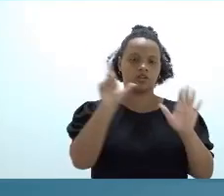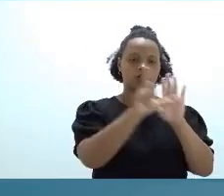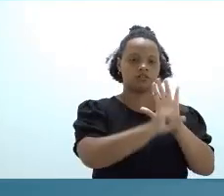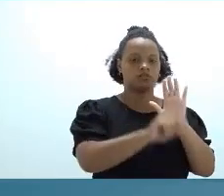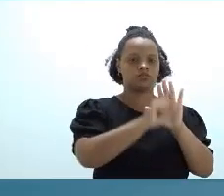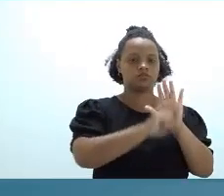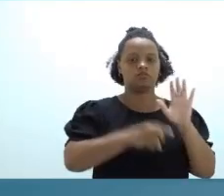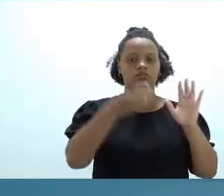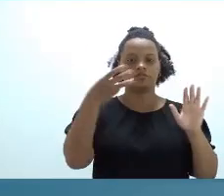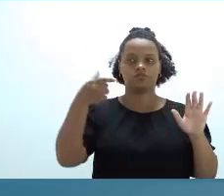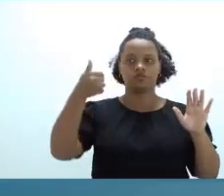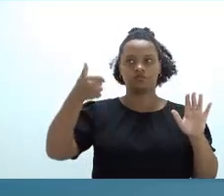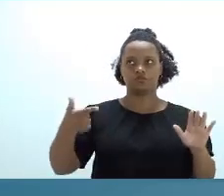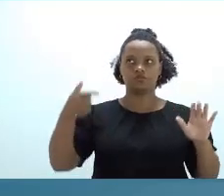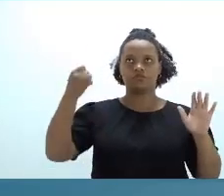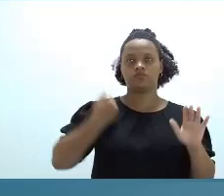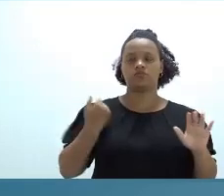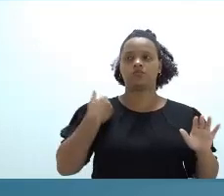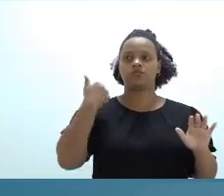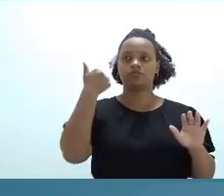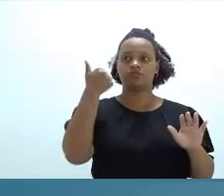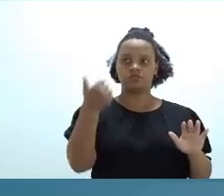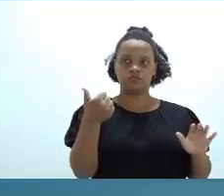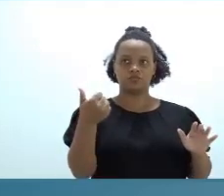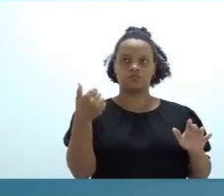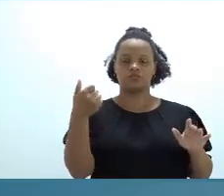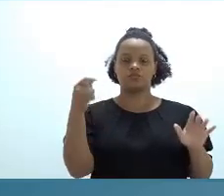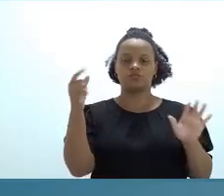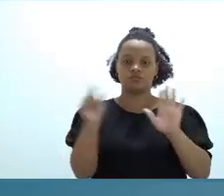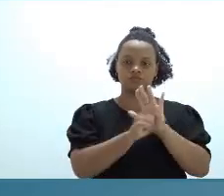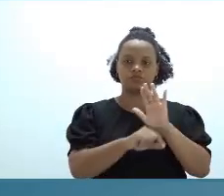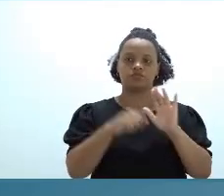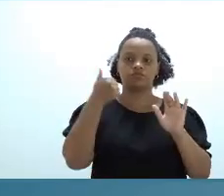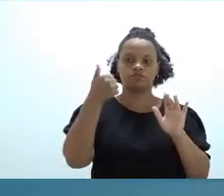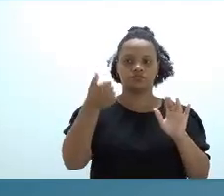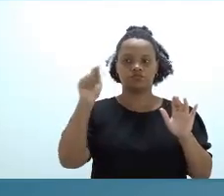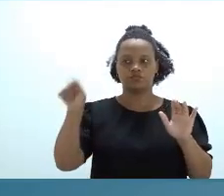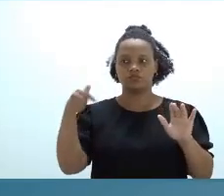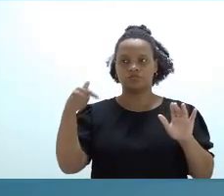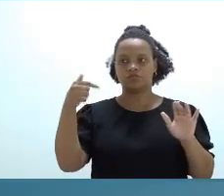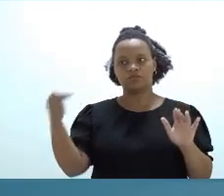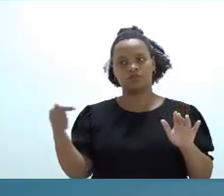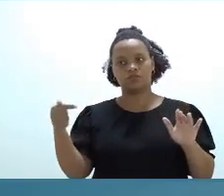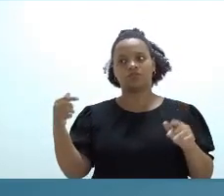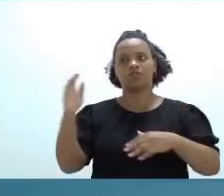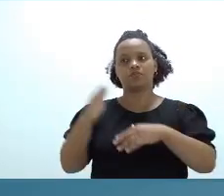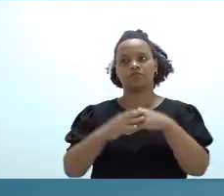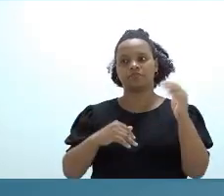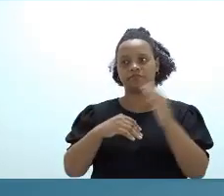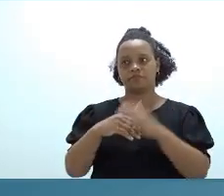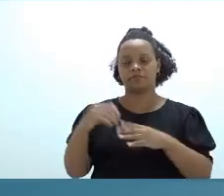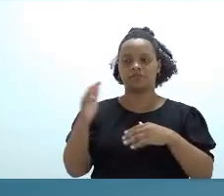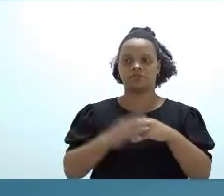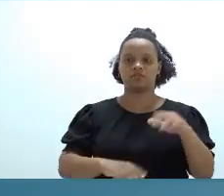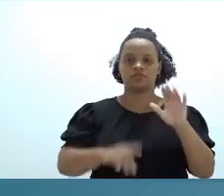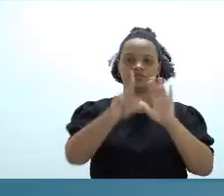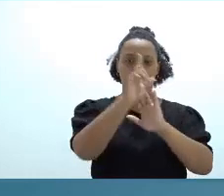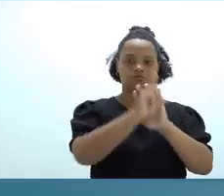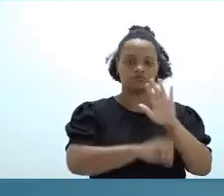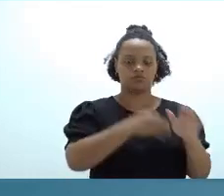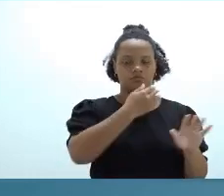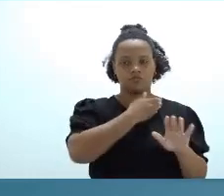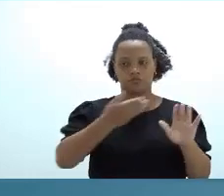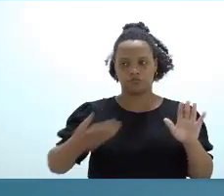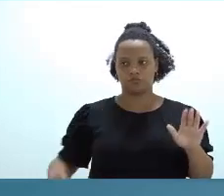em seu artigo 31, parágrafo 1º, incisos 1 e 7, a competência da seção de direito público para processar e julgar os processos